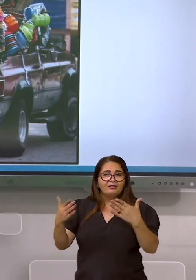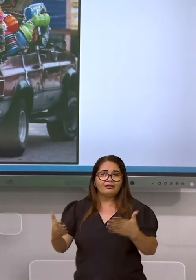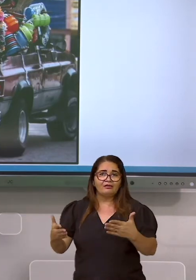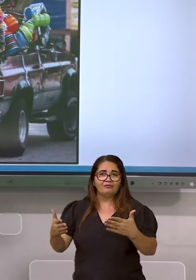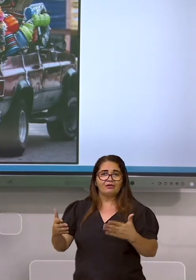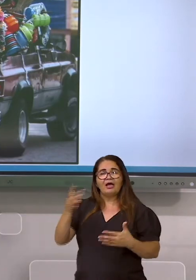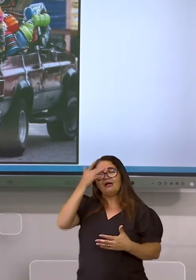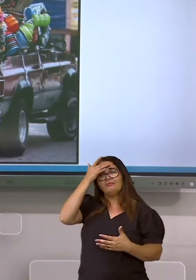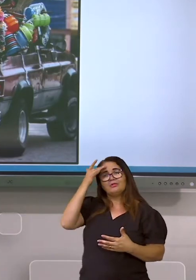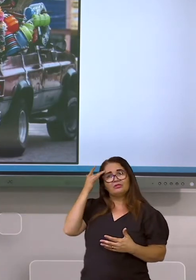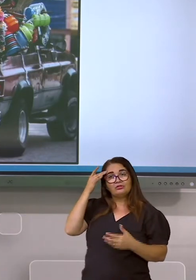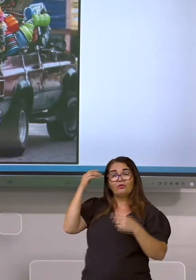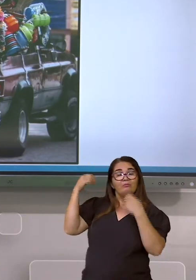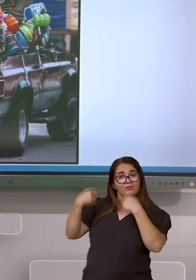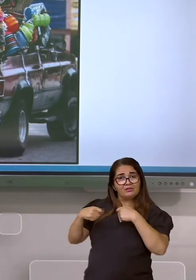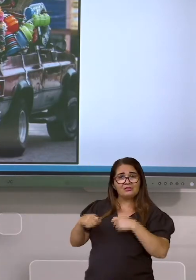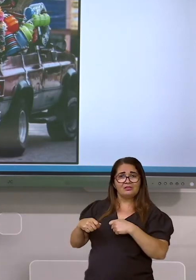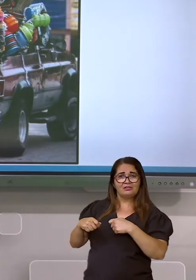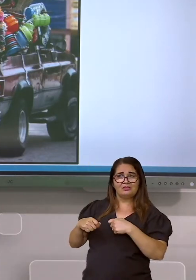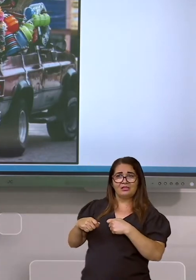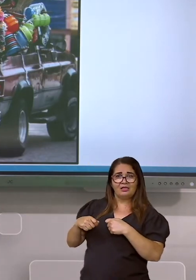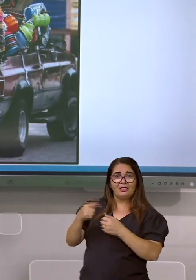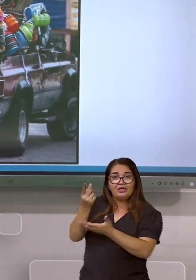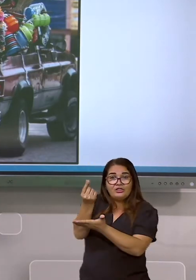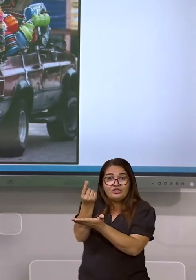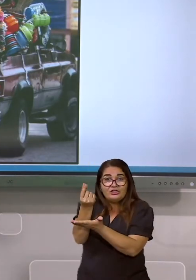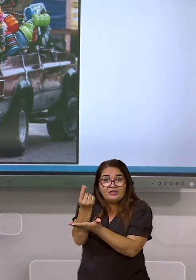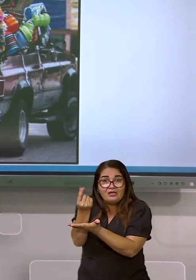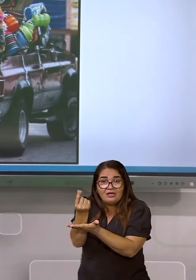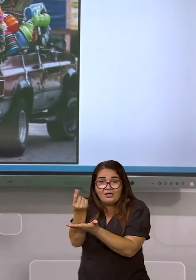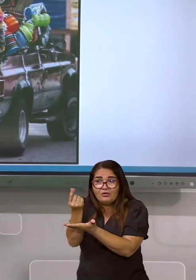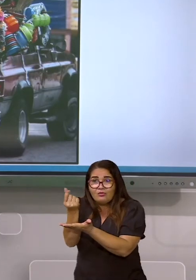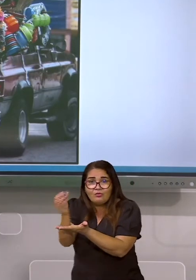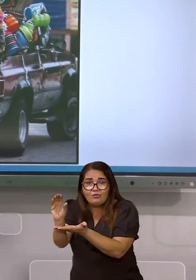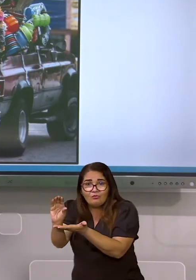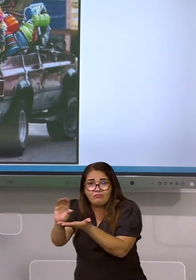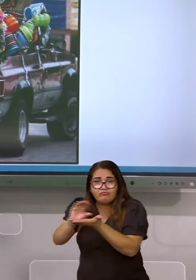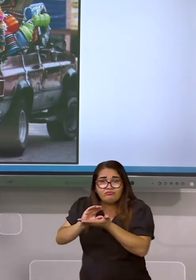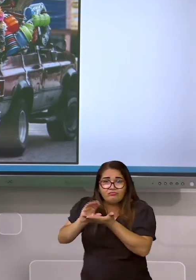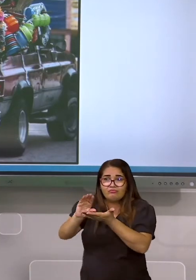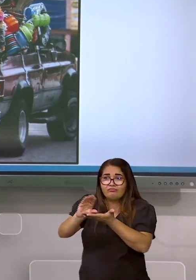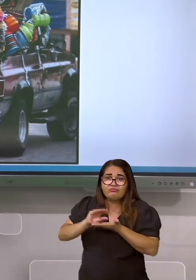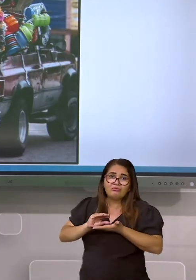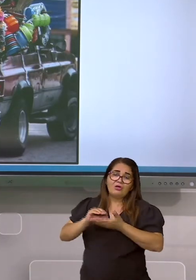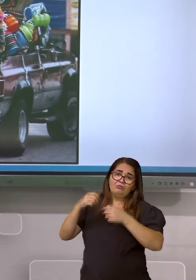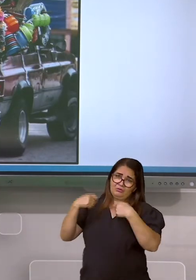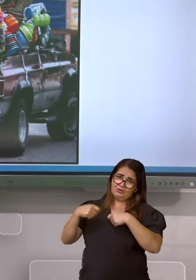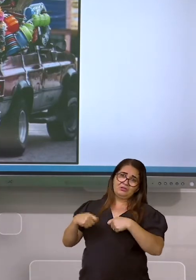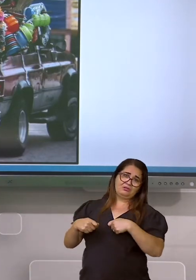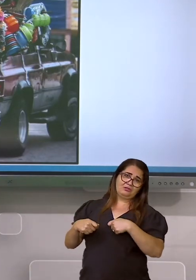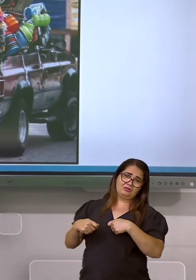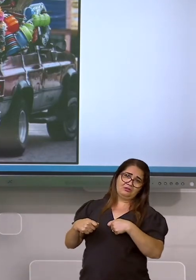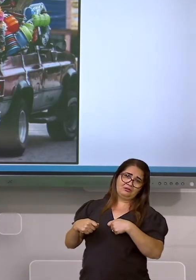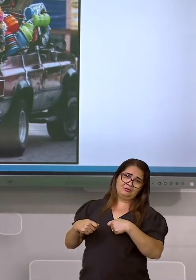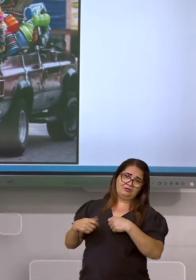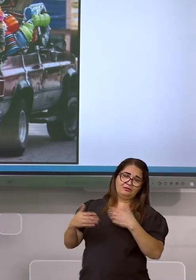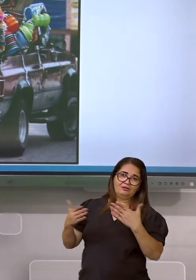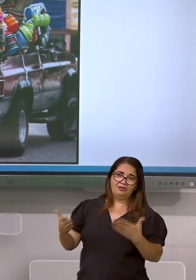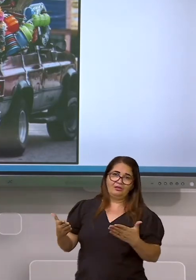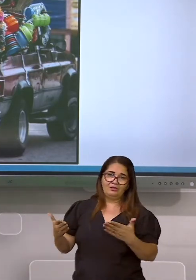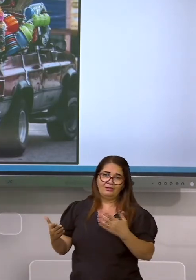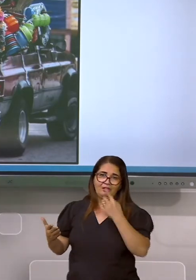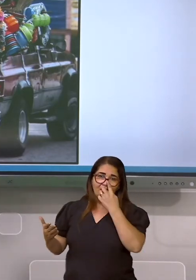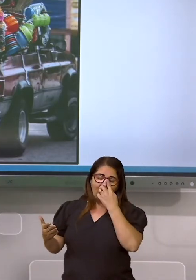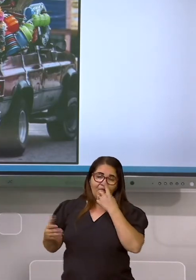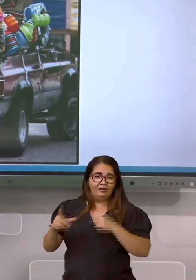o cliente. E, muitas das vezes, ter até conflitos com o empresário devido